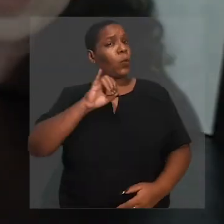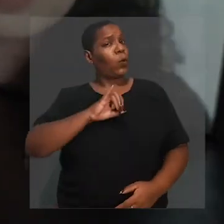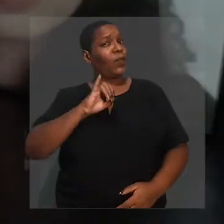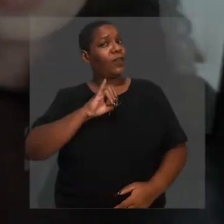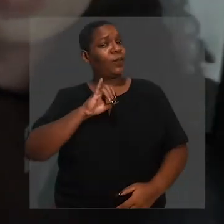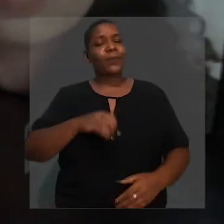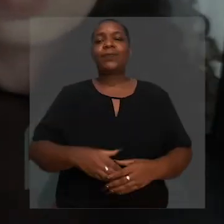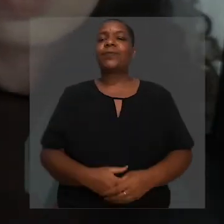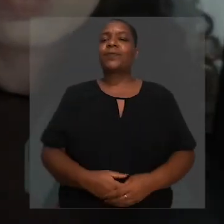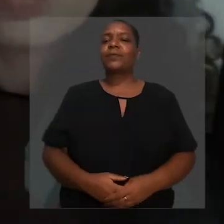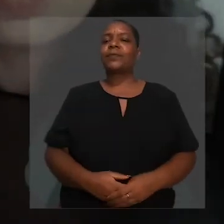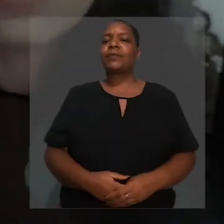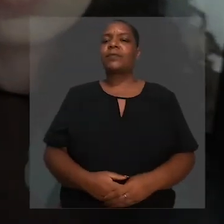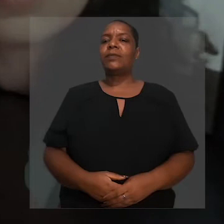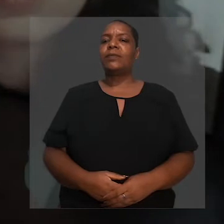Oi?